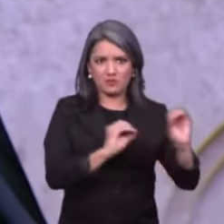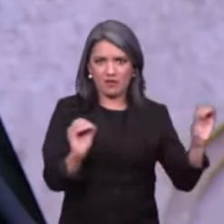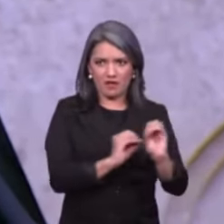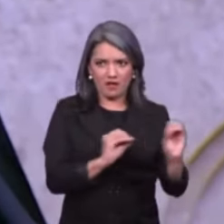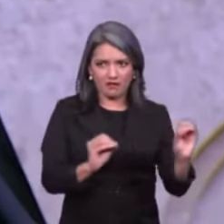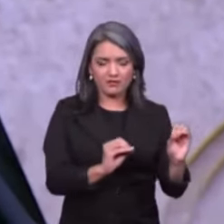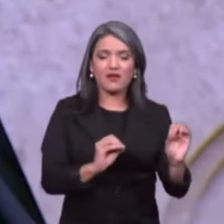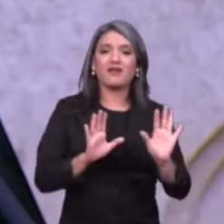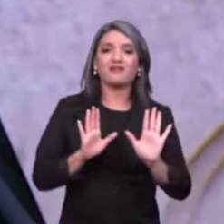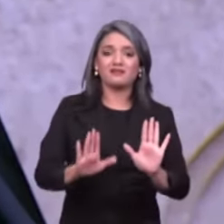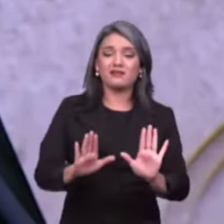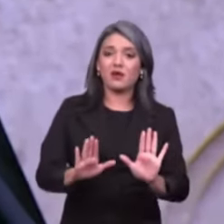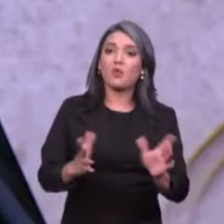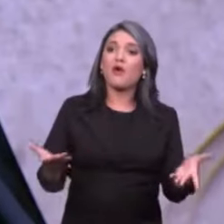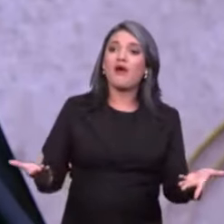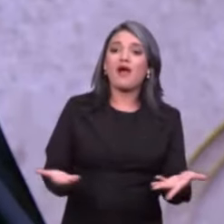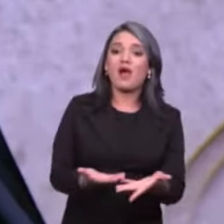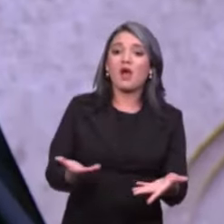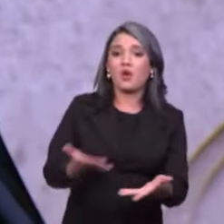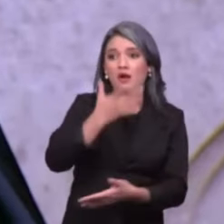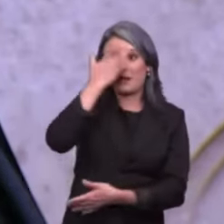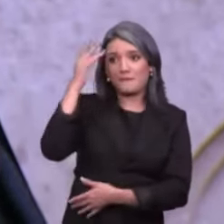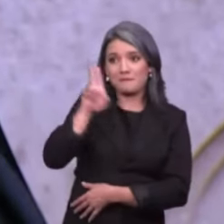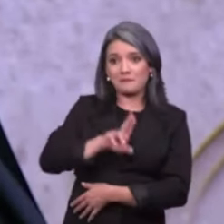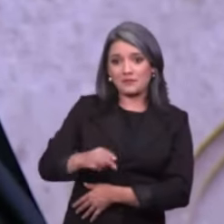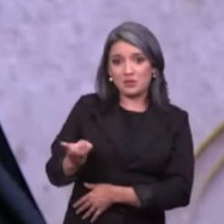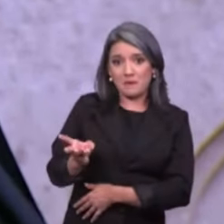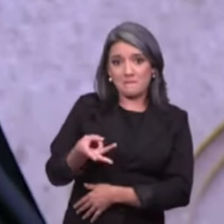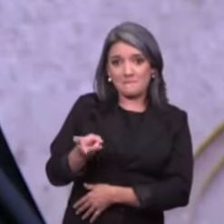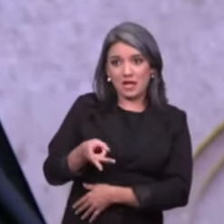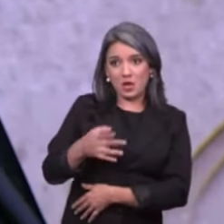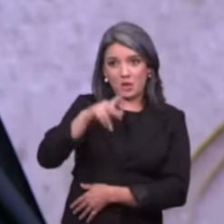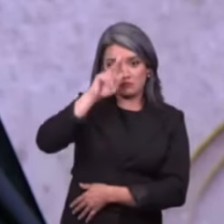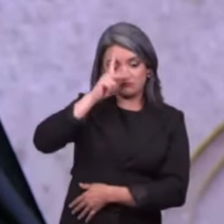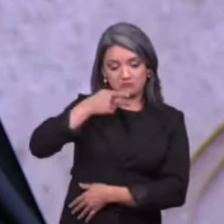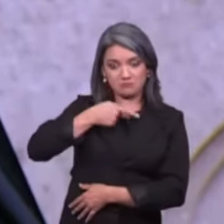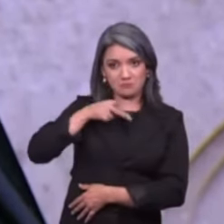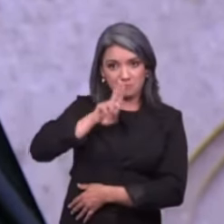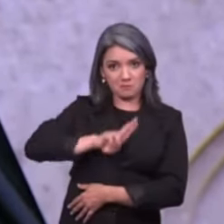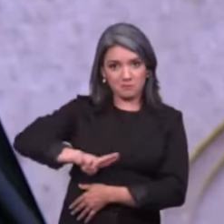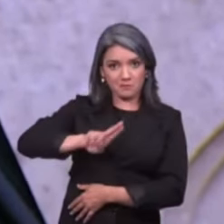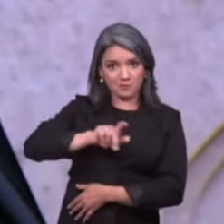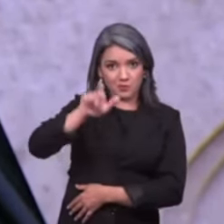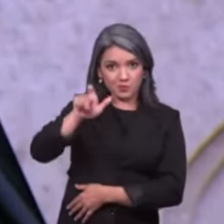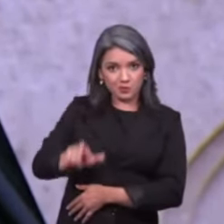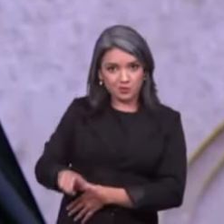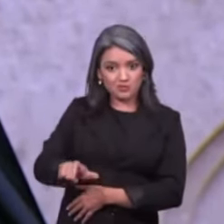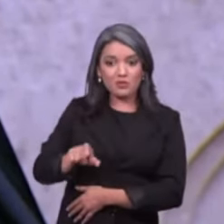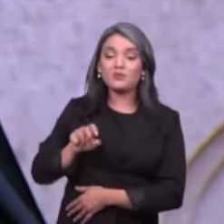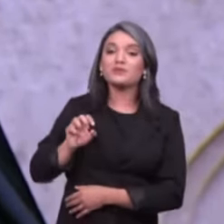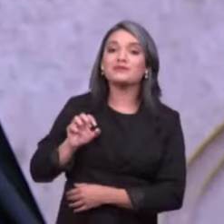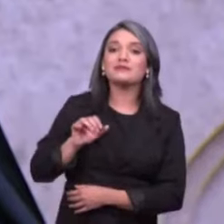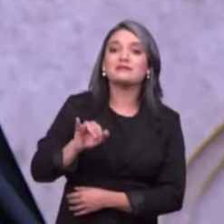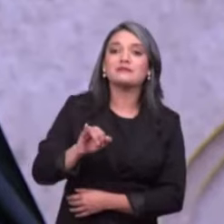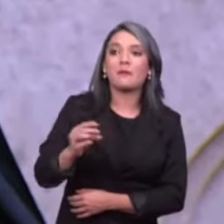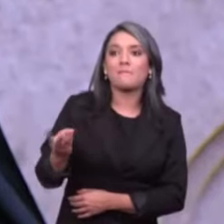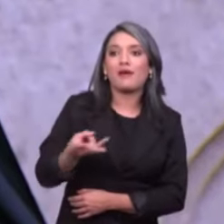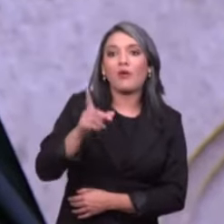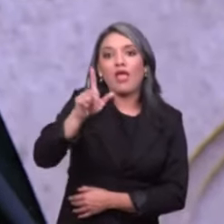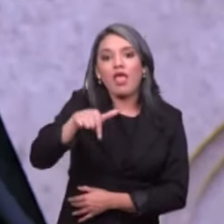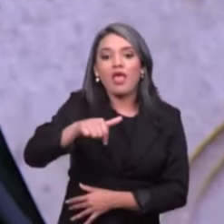o porte de maconha para uso pessoal, essa é a primeira questão, deve ser tratado como